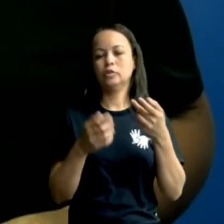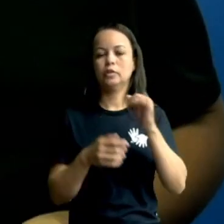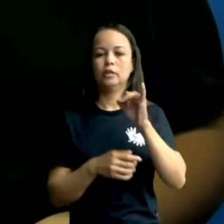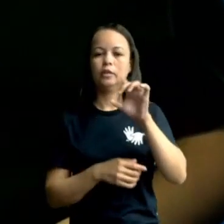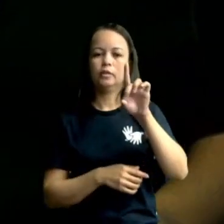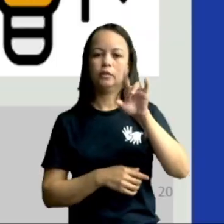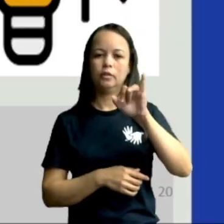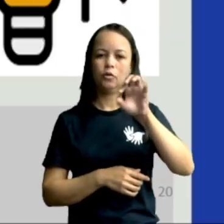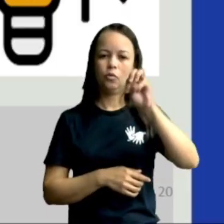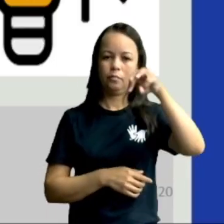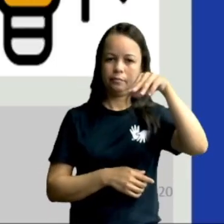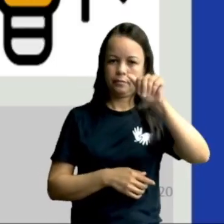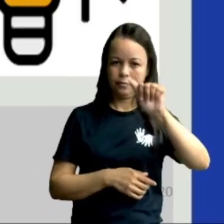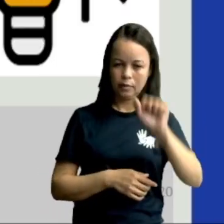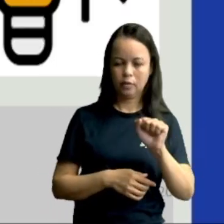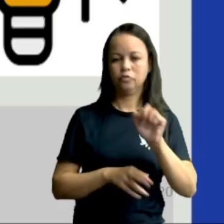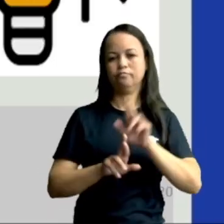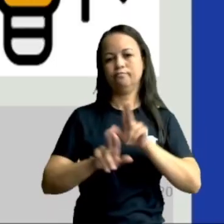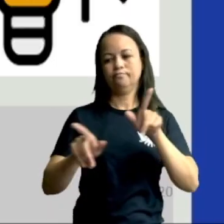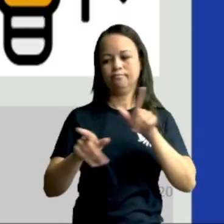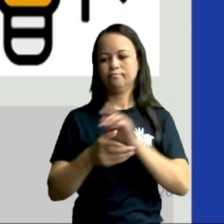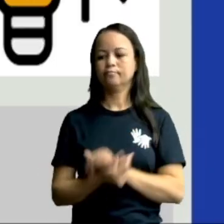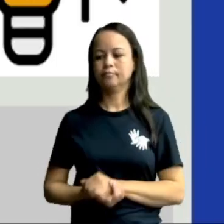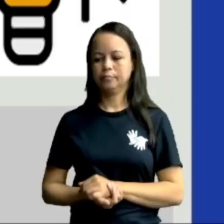para o próximo. Temos agora